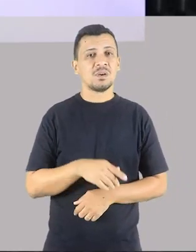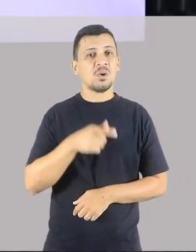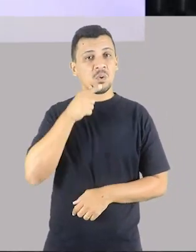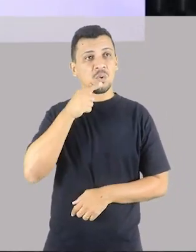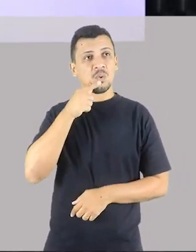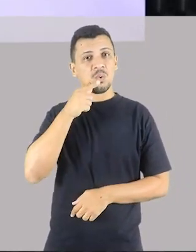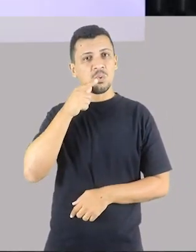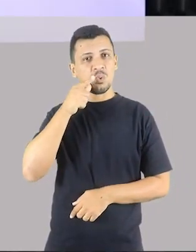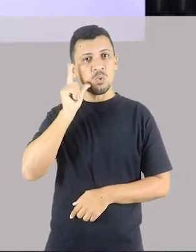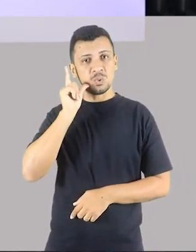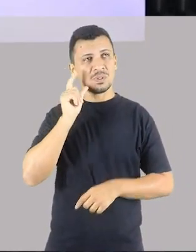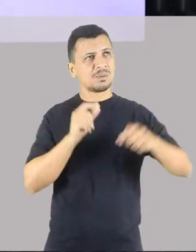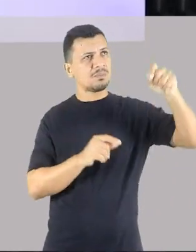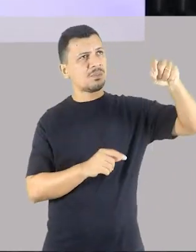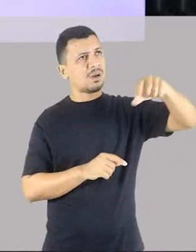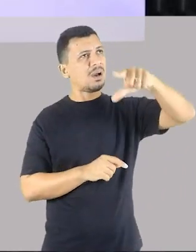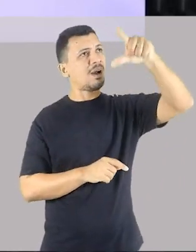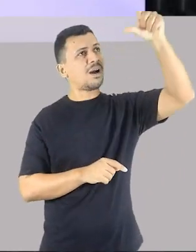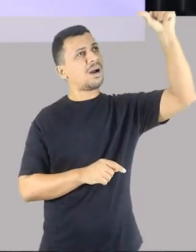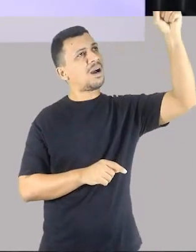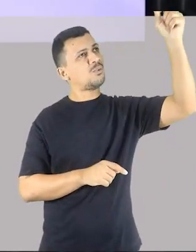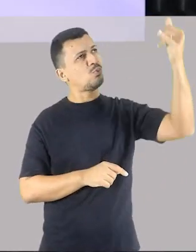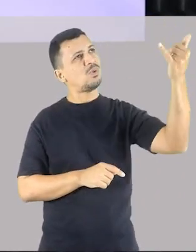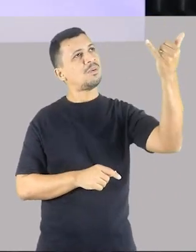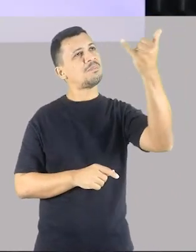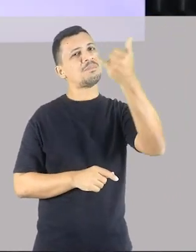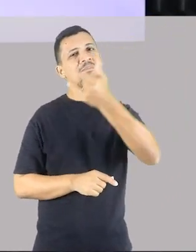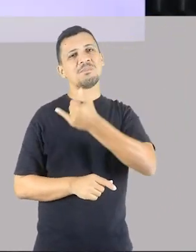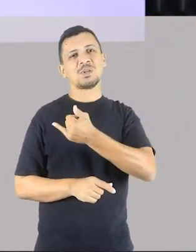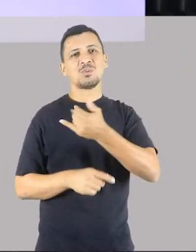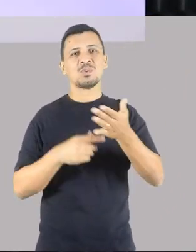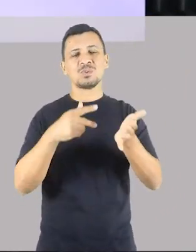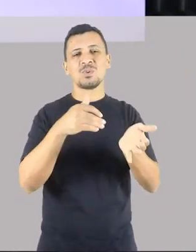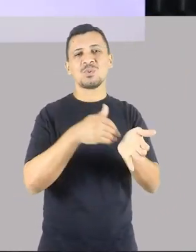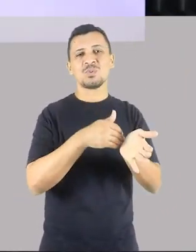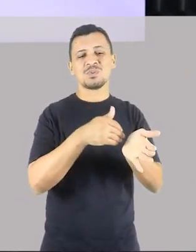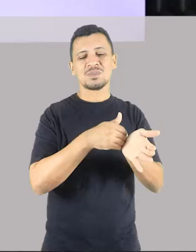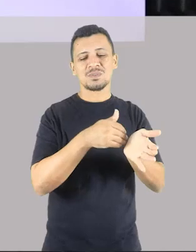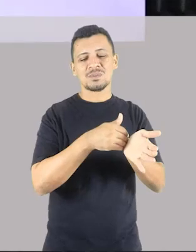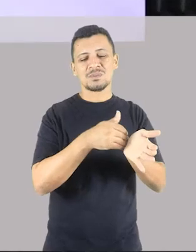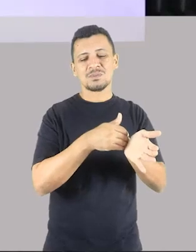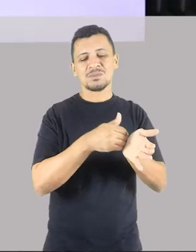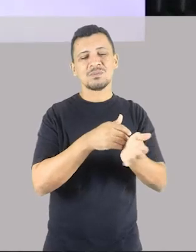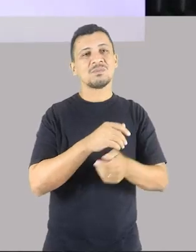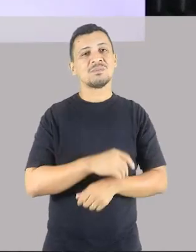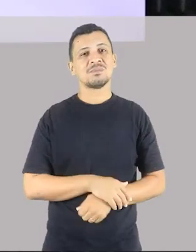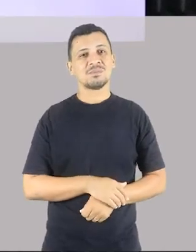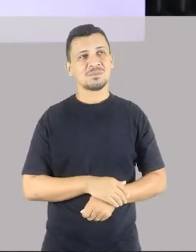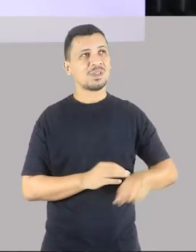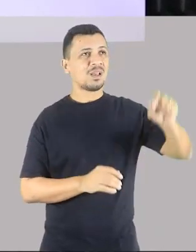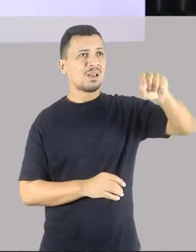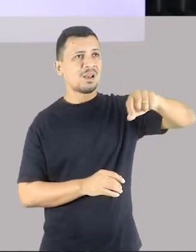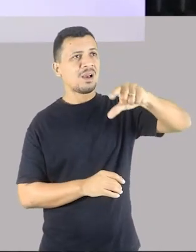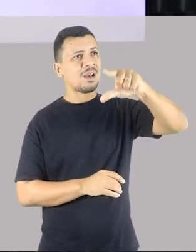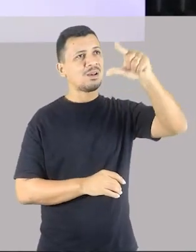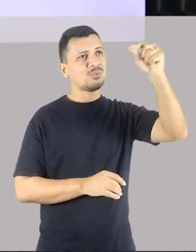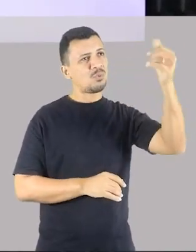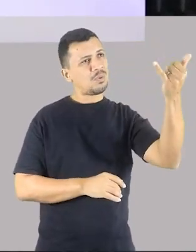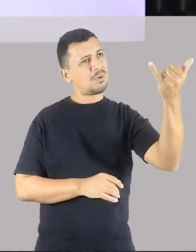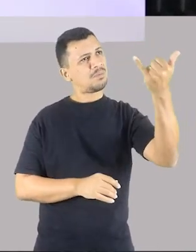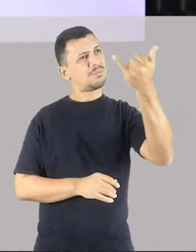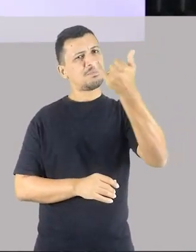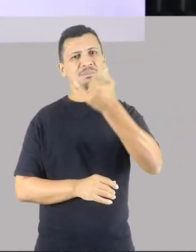ontem a lua me contou um segredo. A lua me contou um segredo. Você está atribuindo a